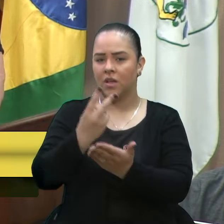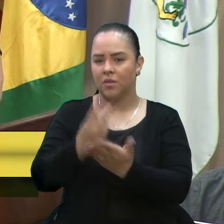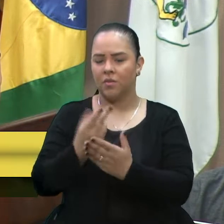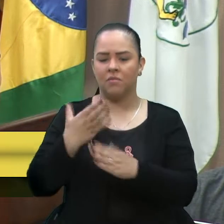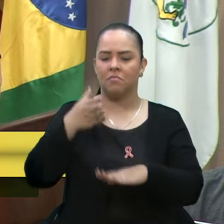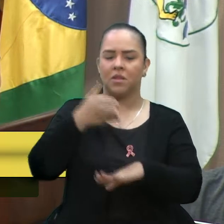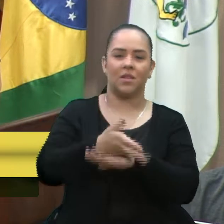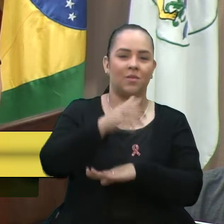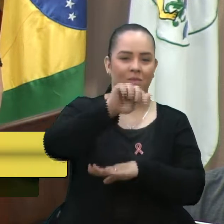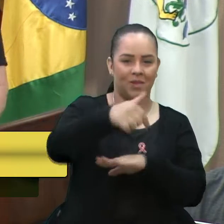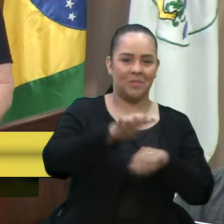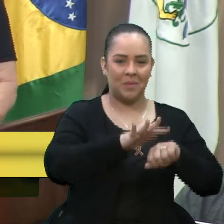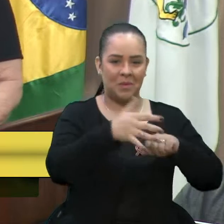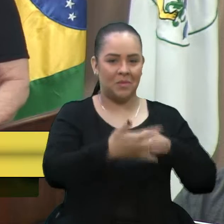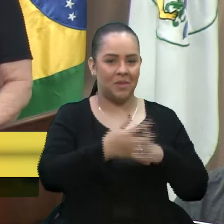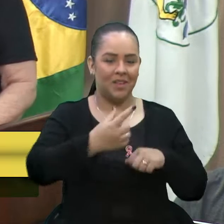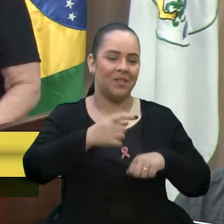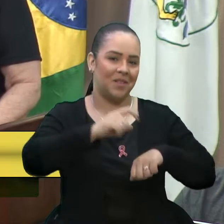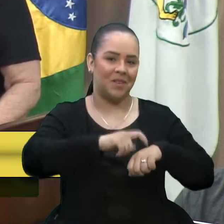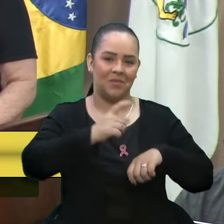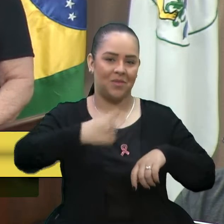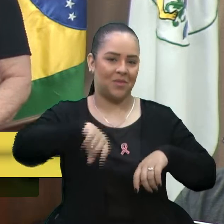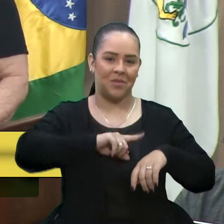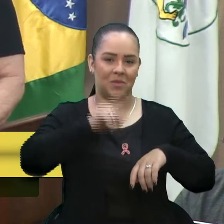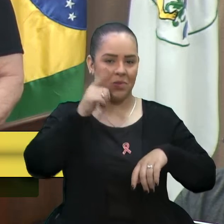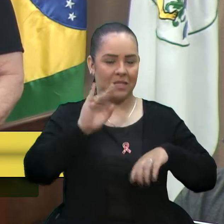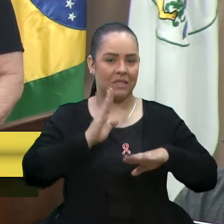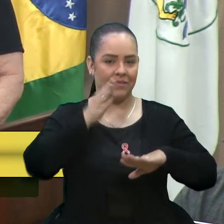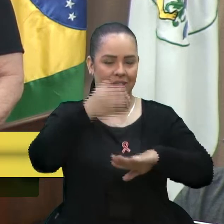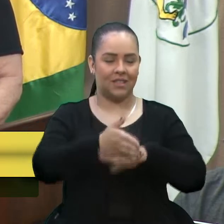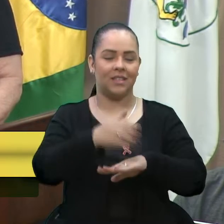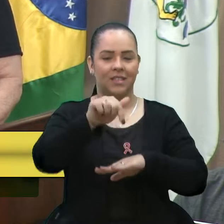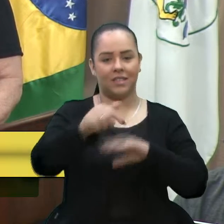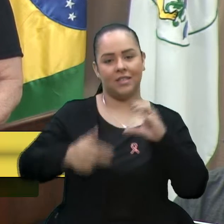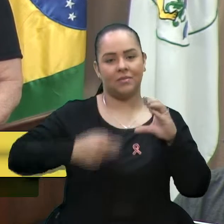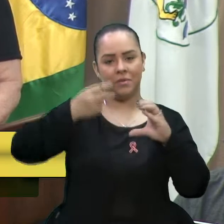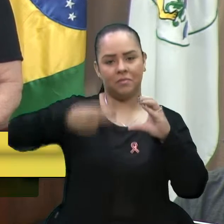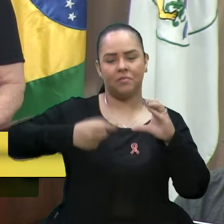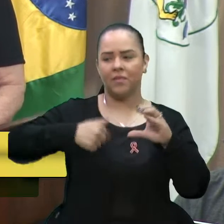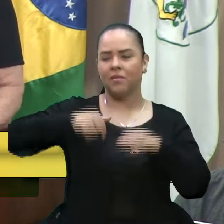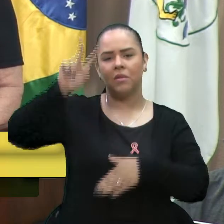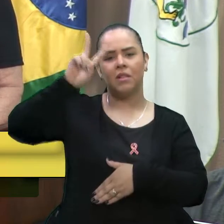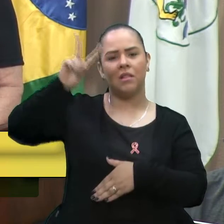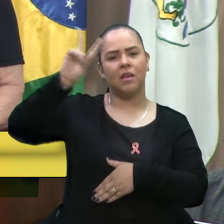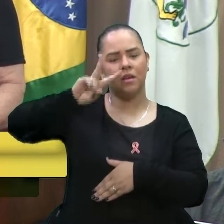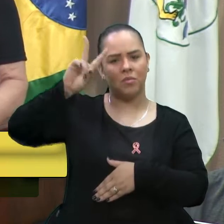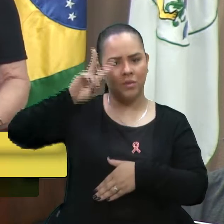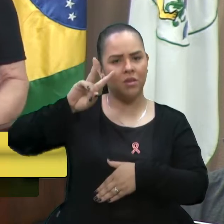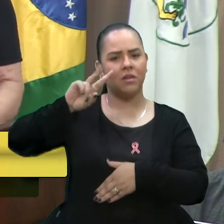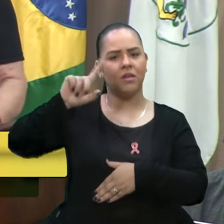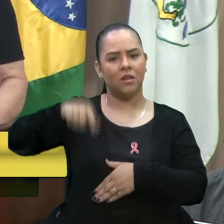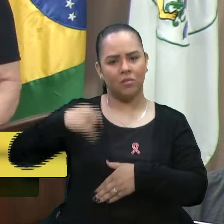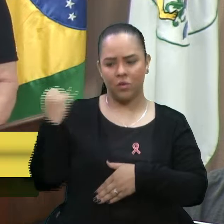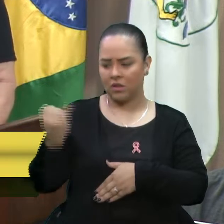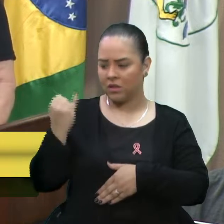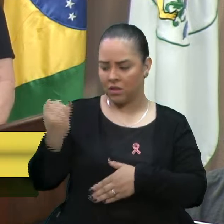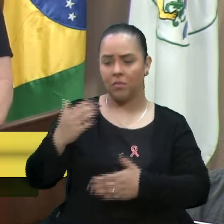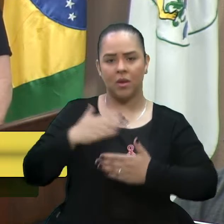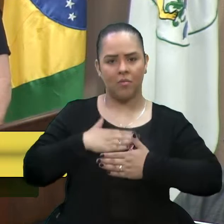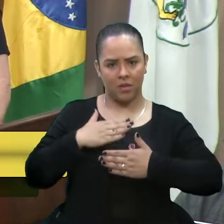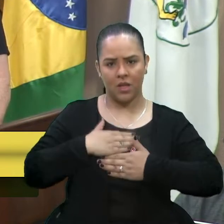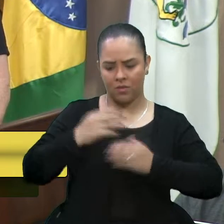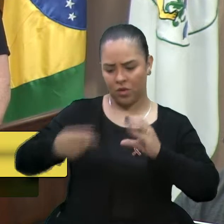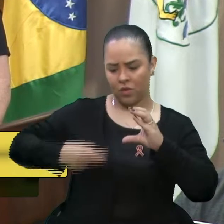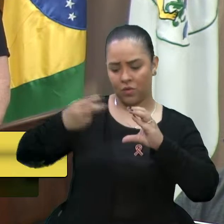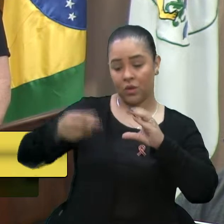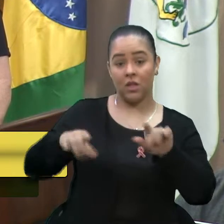um tempinho que a gente não vinha nesta casa, lembro do quanto ela foi importante na minha vida e ela é importante